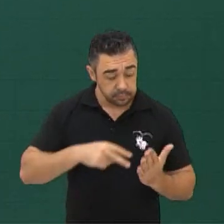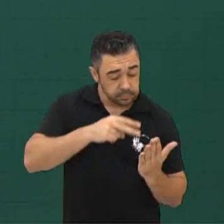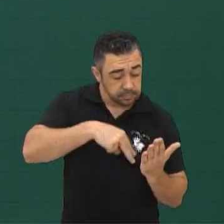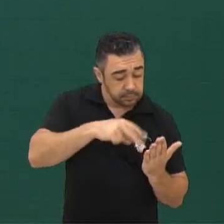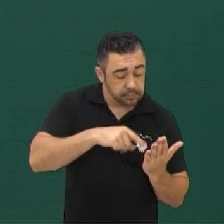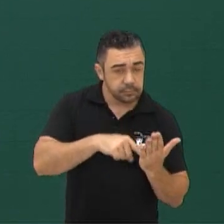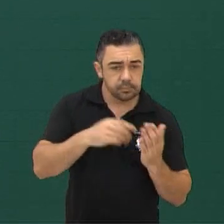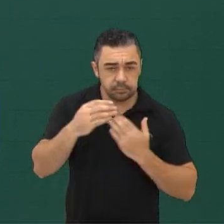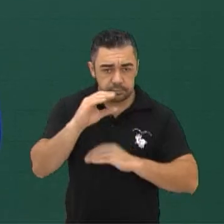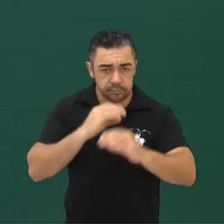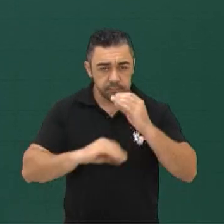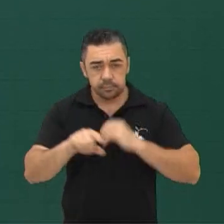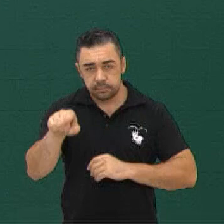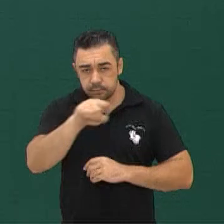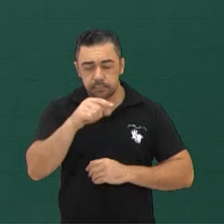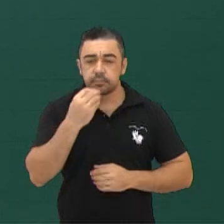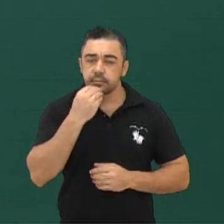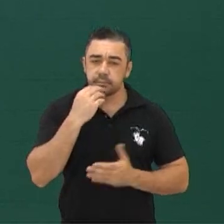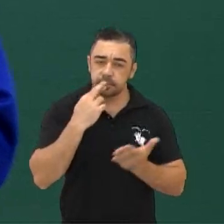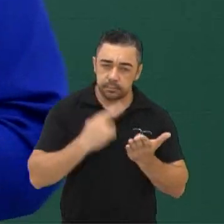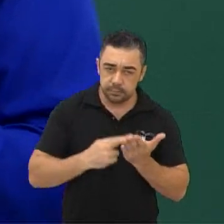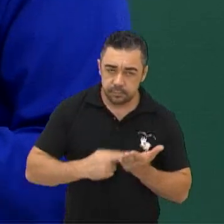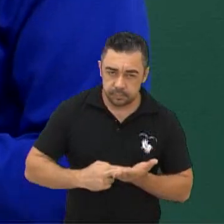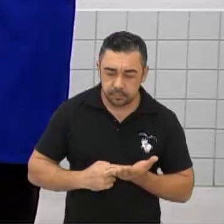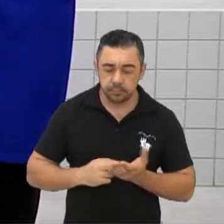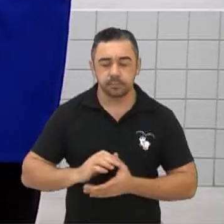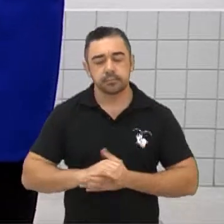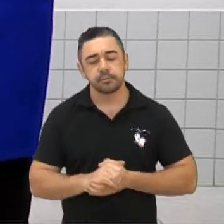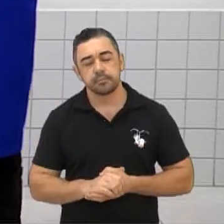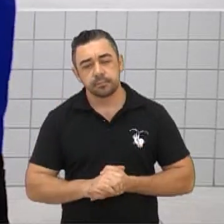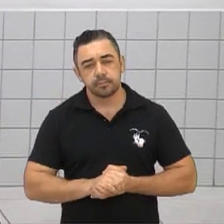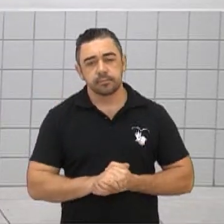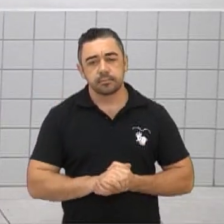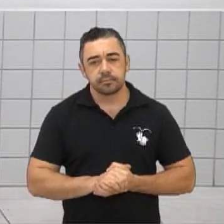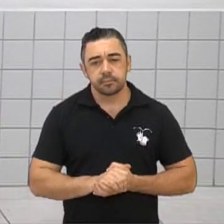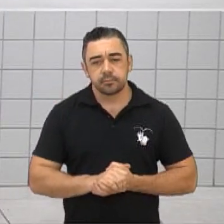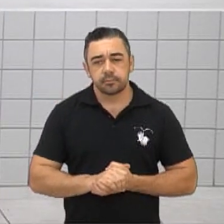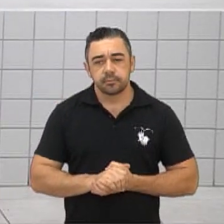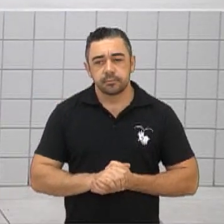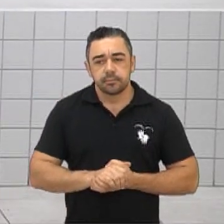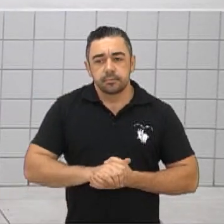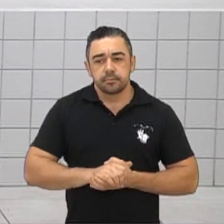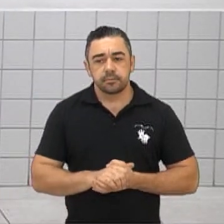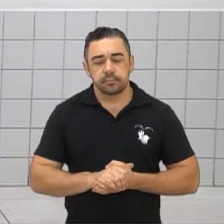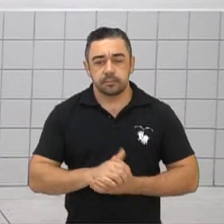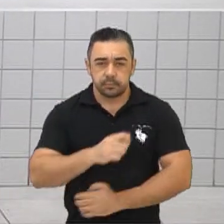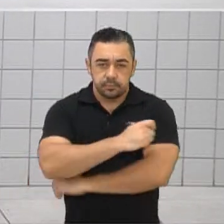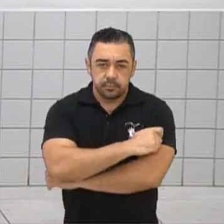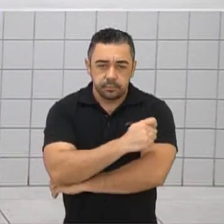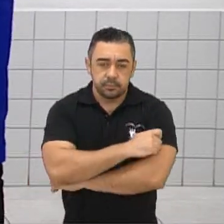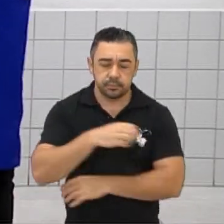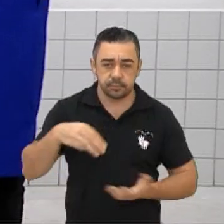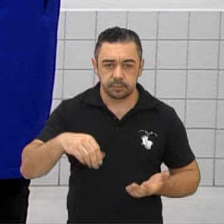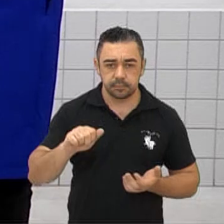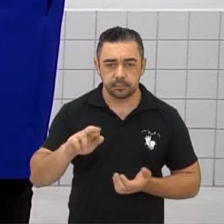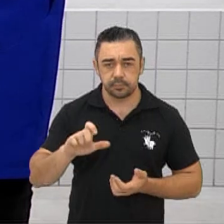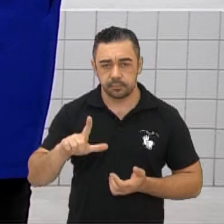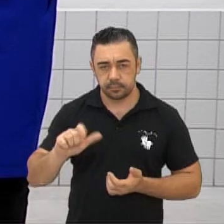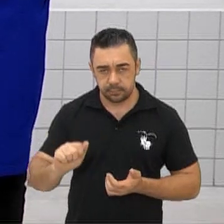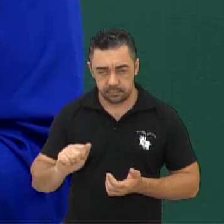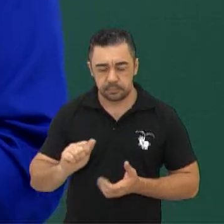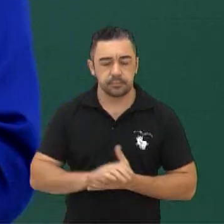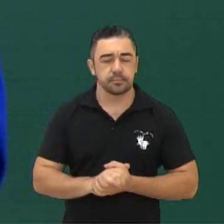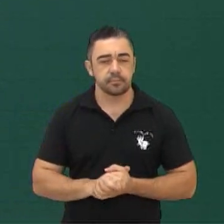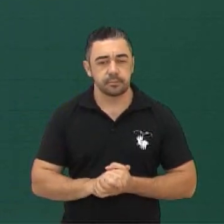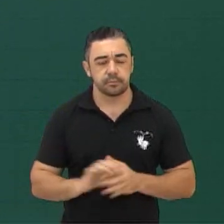nos recadinhos enquanto vocês vão respondendo aí no aplicativo. Tá? Ó, a aluna Marcela Félix.